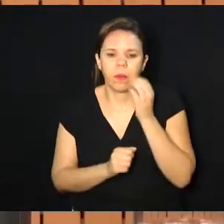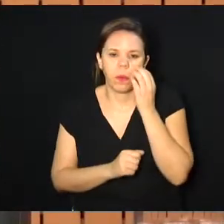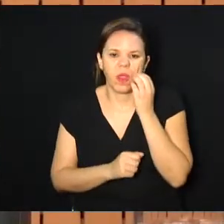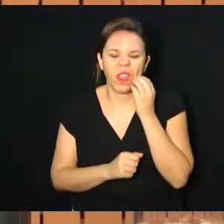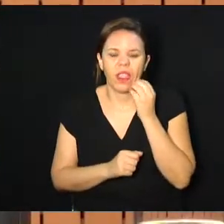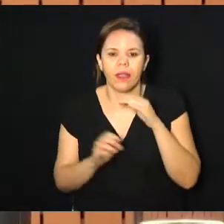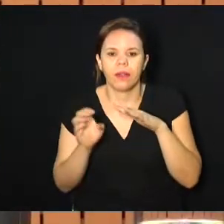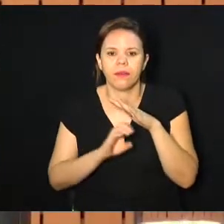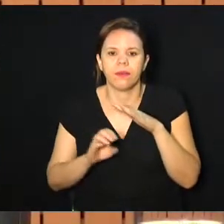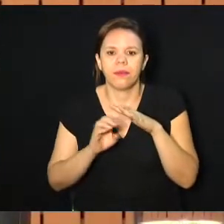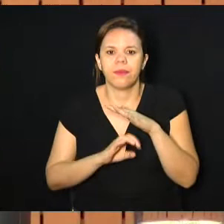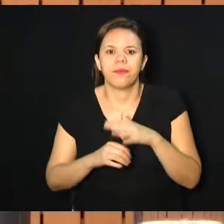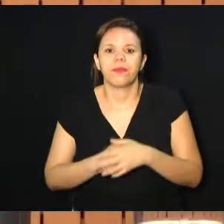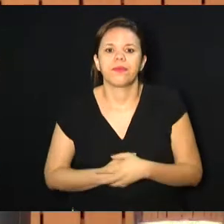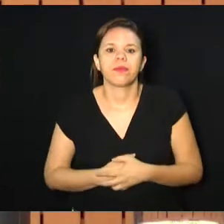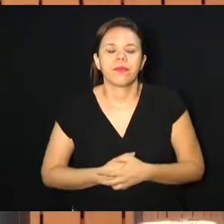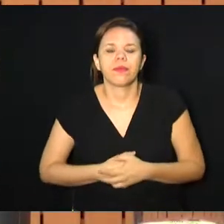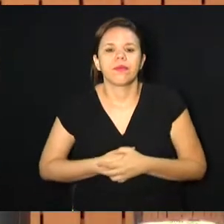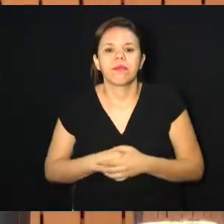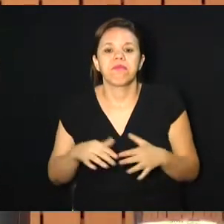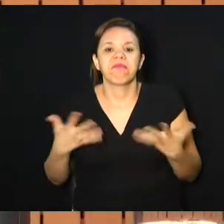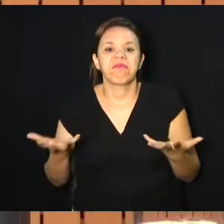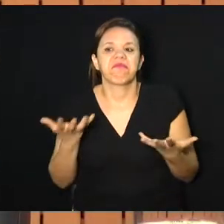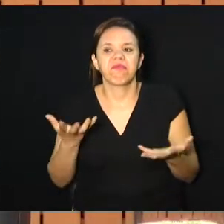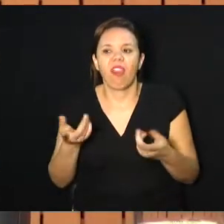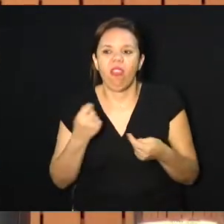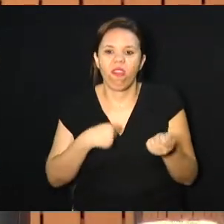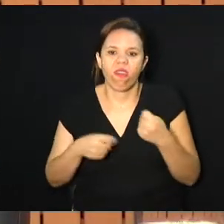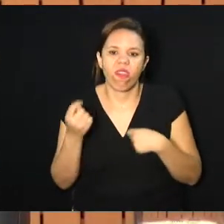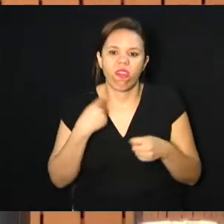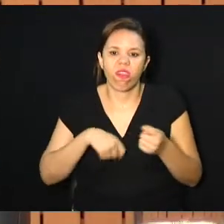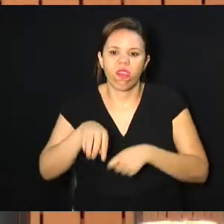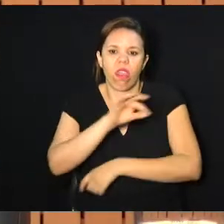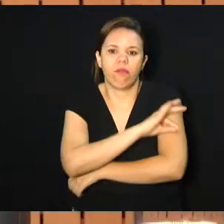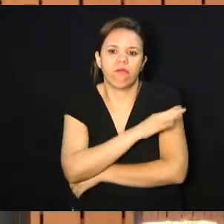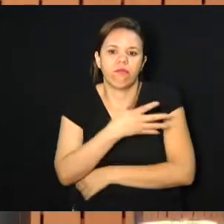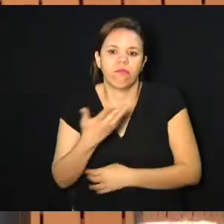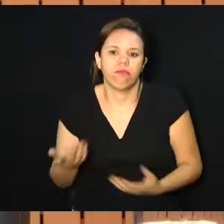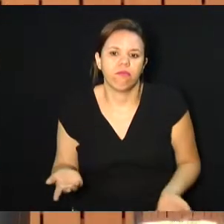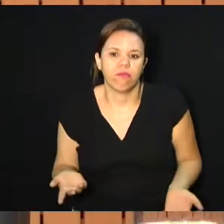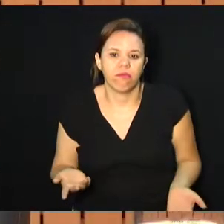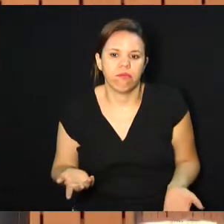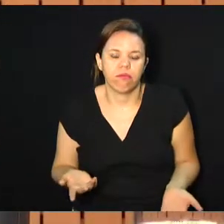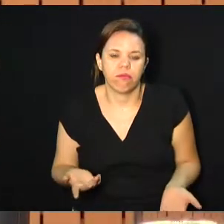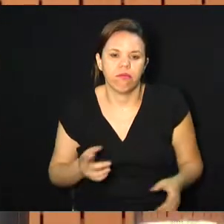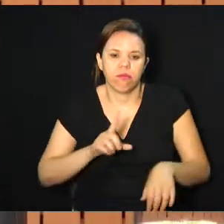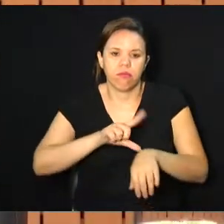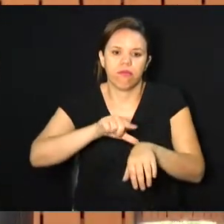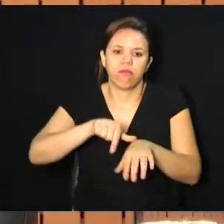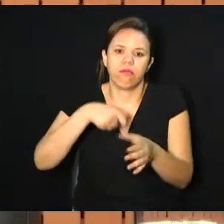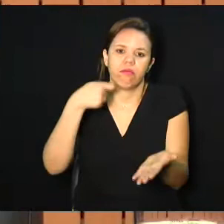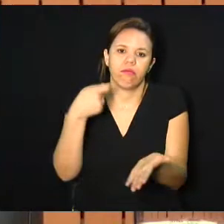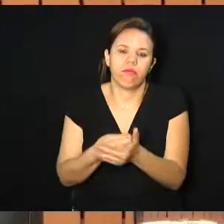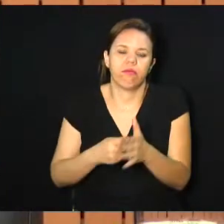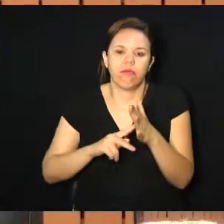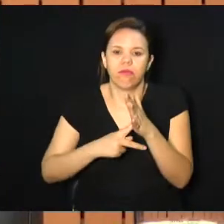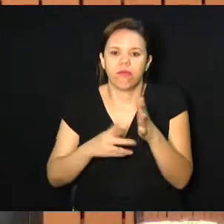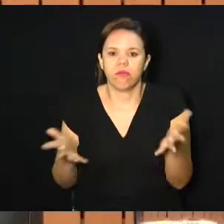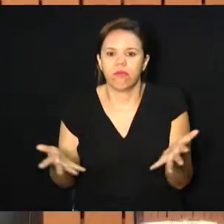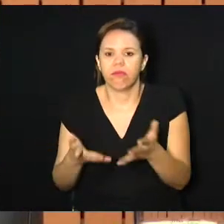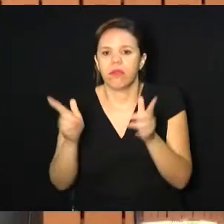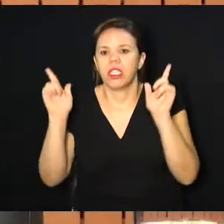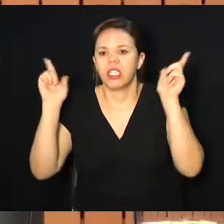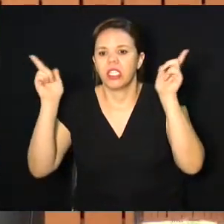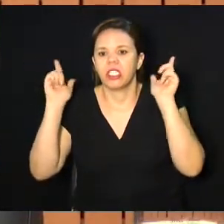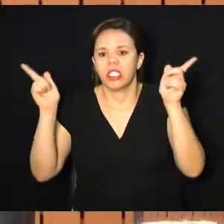as empresas. Quando querem negociar com a prefeitura, eles atrasam o pagamento, o sindicato promove uma greve